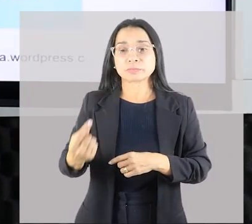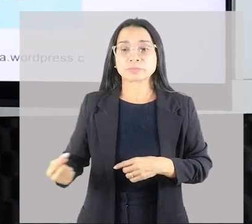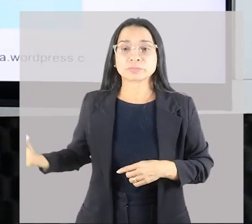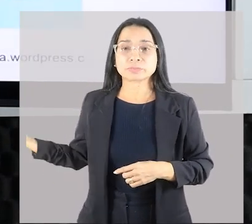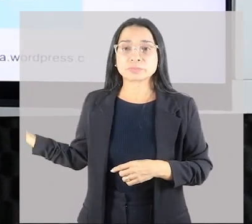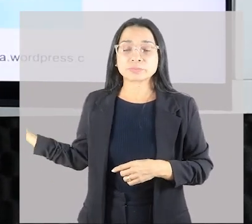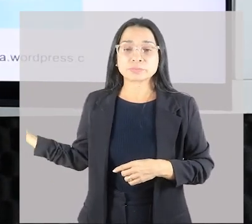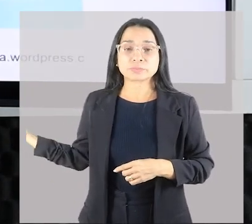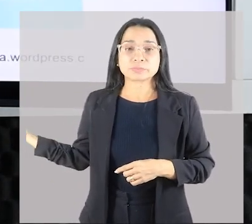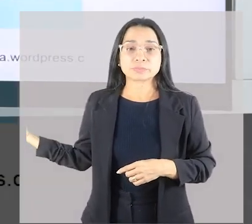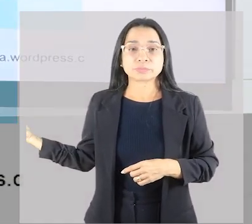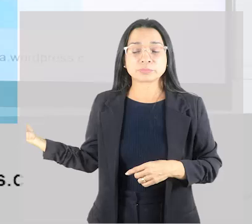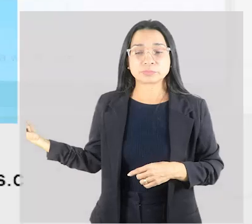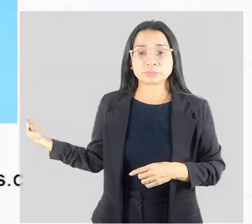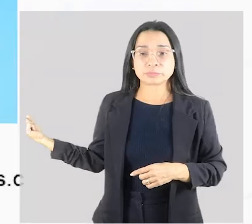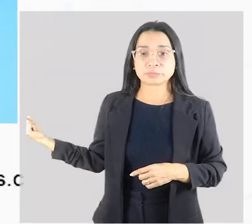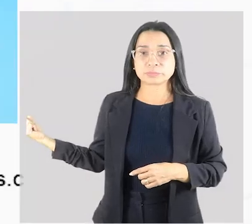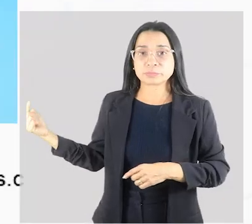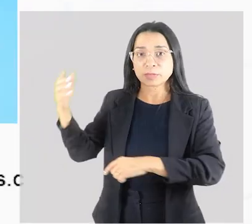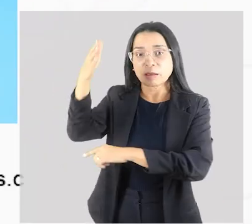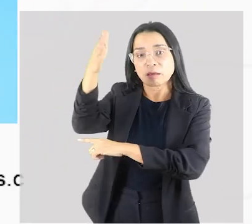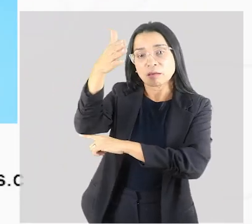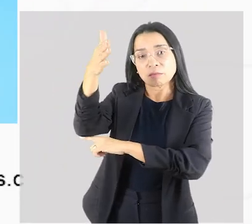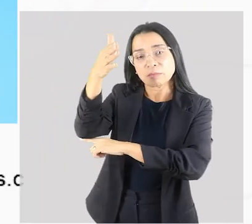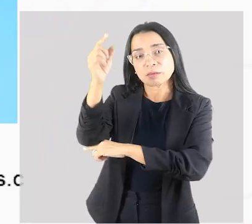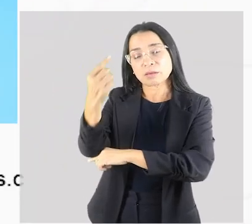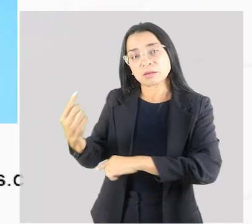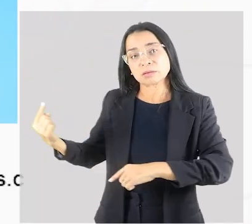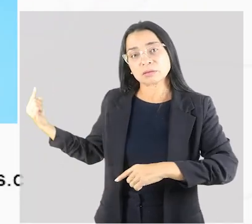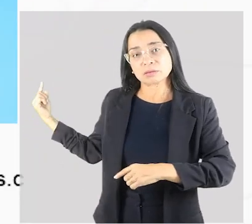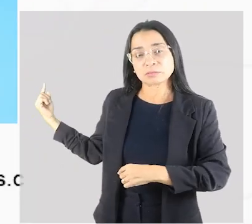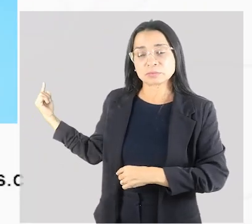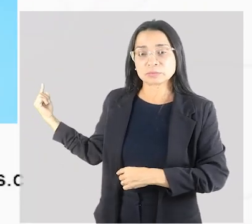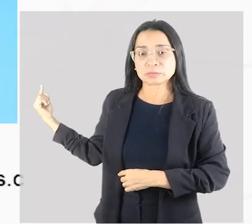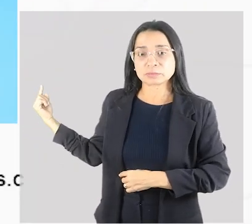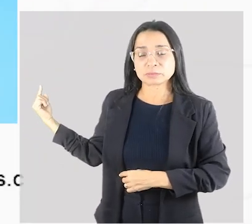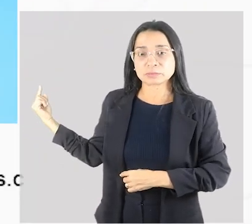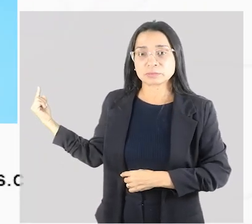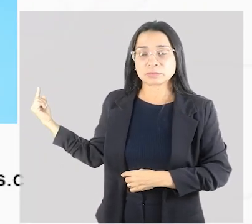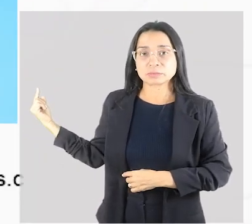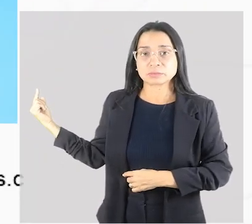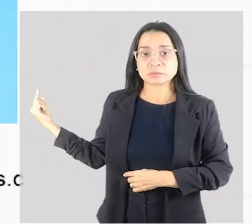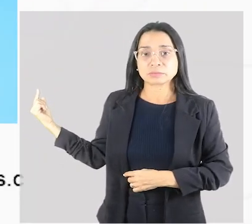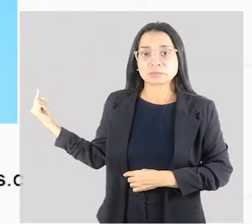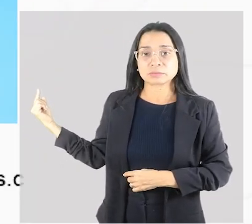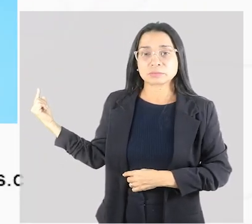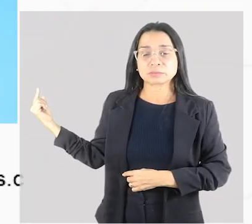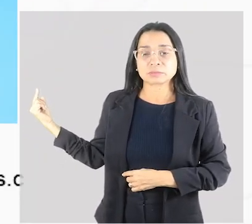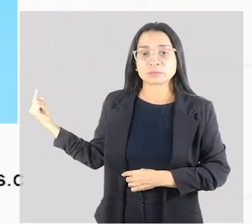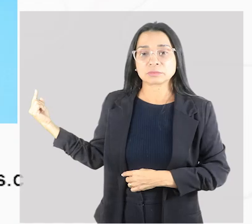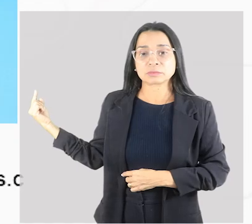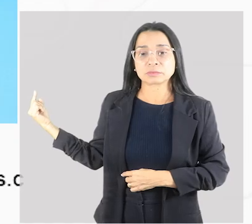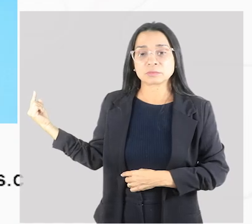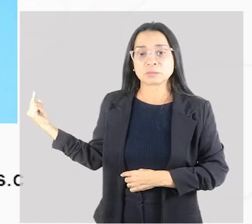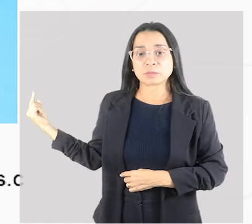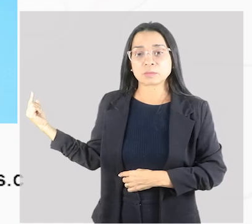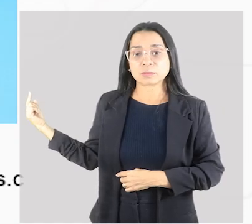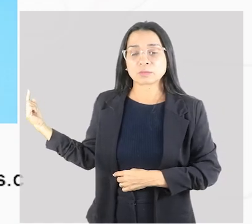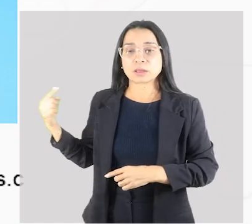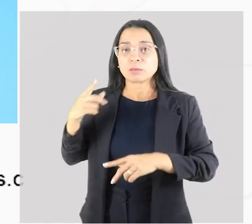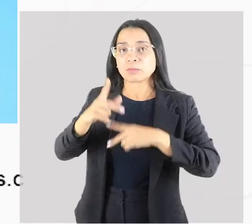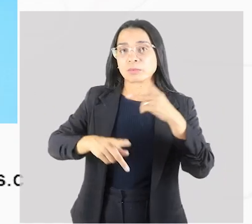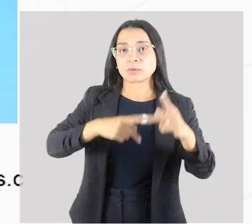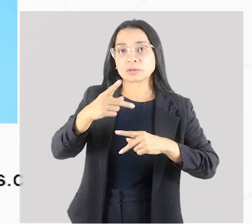Bacana? E aí as bandeiras do País Basco e a bandeira da Catalunha. Populações essas que buscam aí, tá certo, o